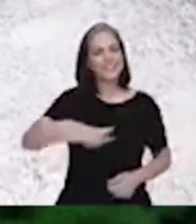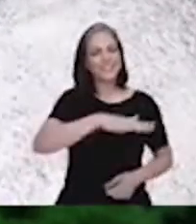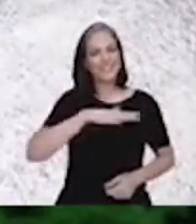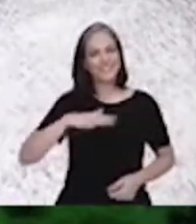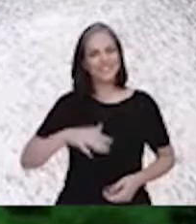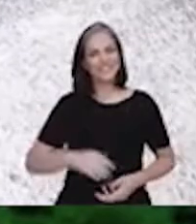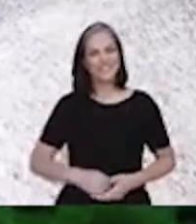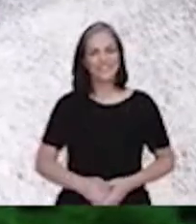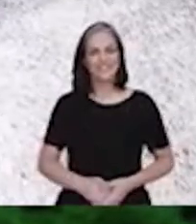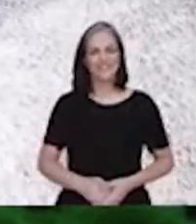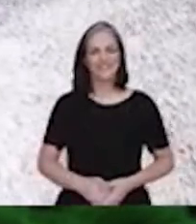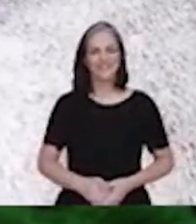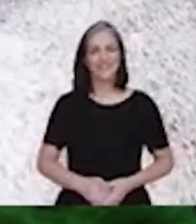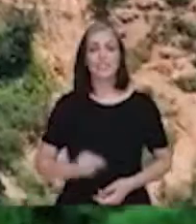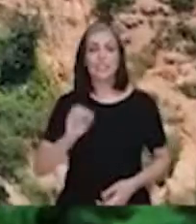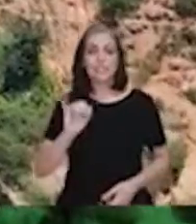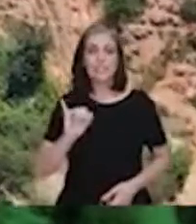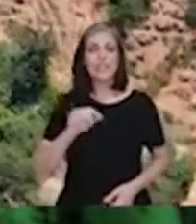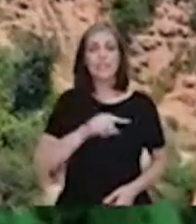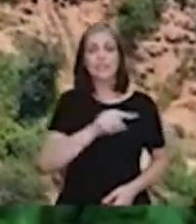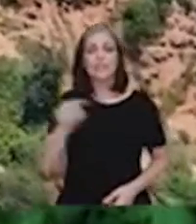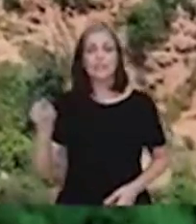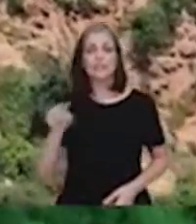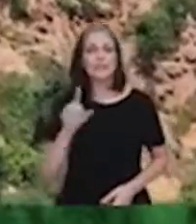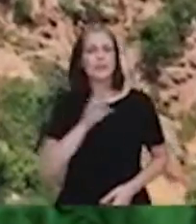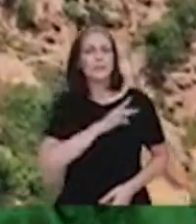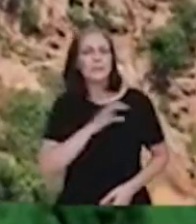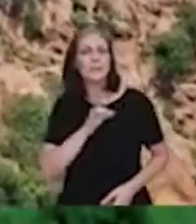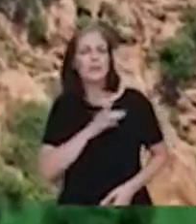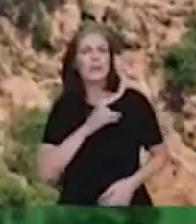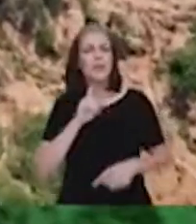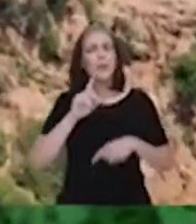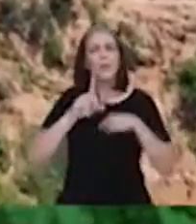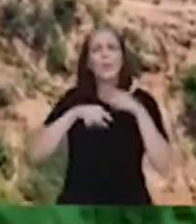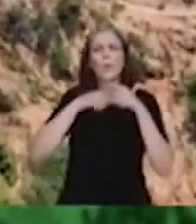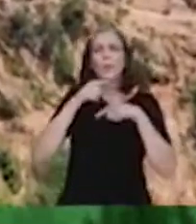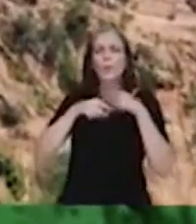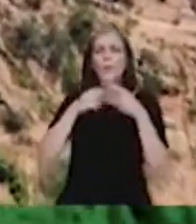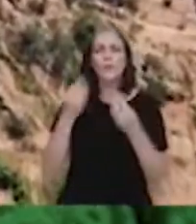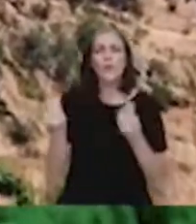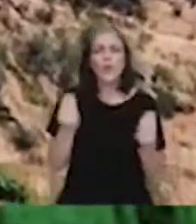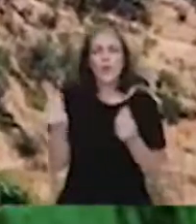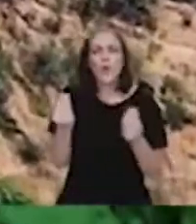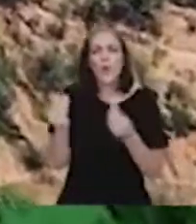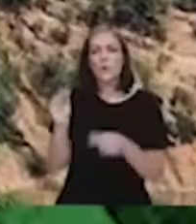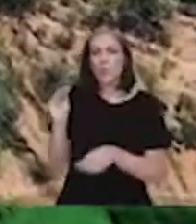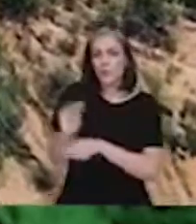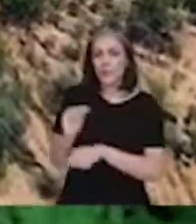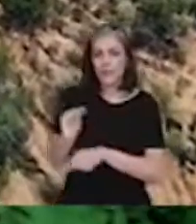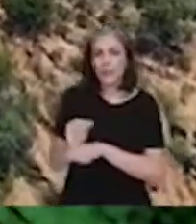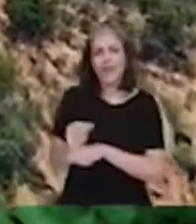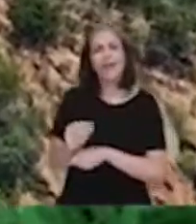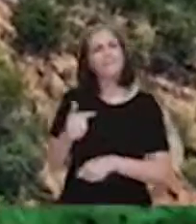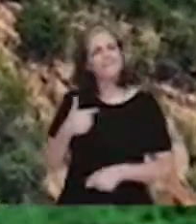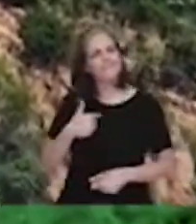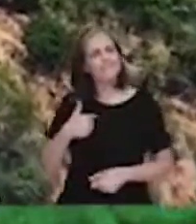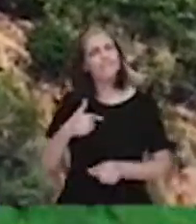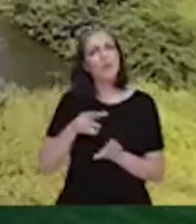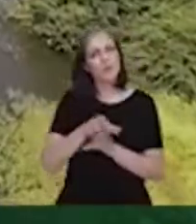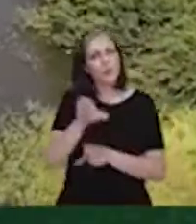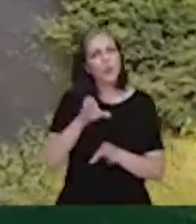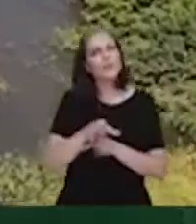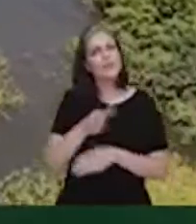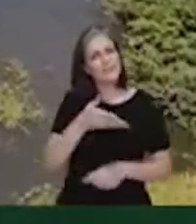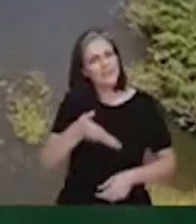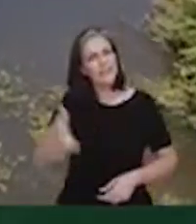e um filtro água no sol aquelas pessoas nem medos às vezes por falta de conhecimento eu